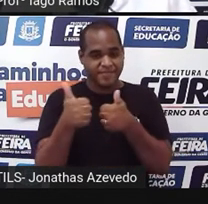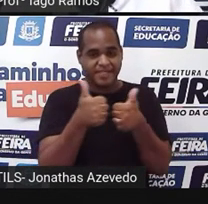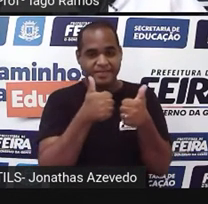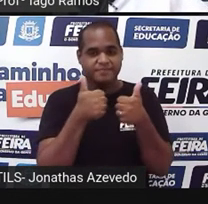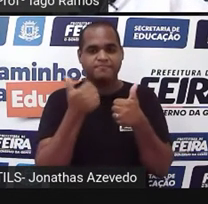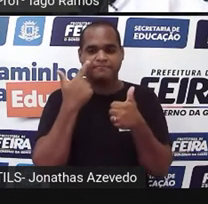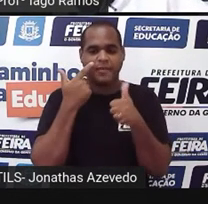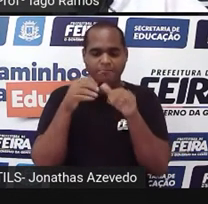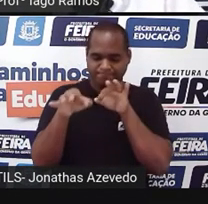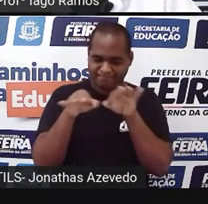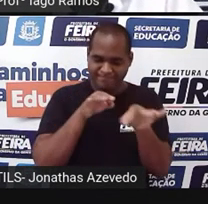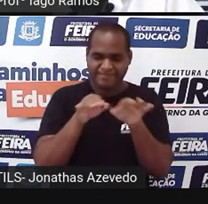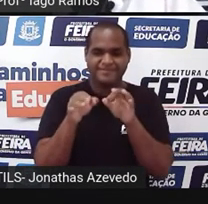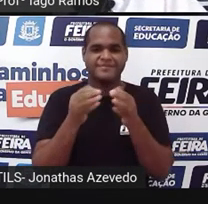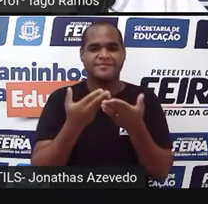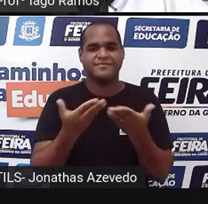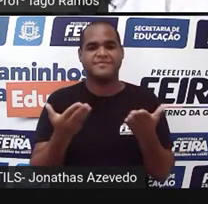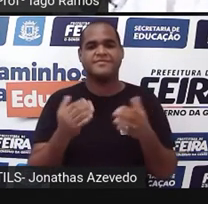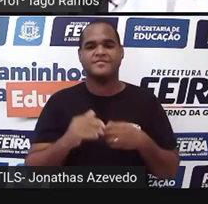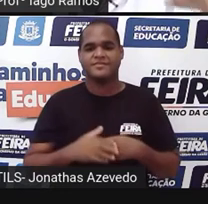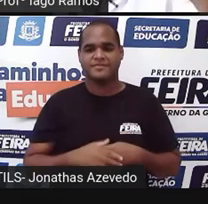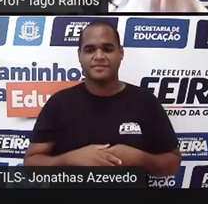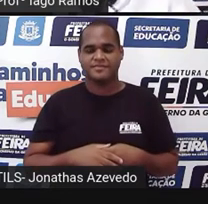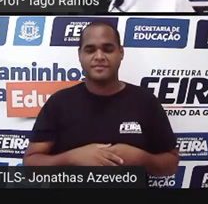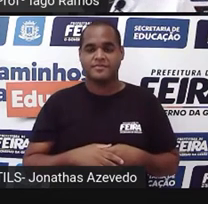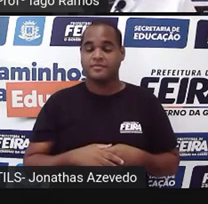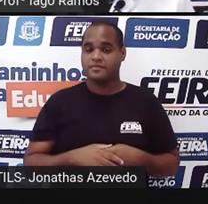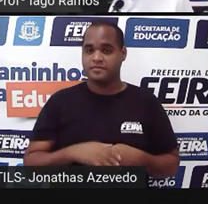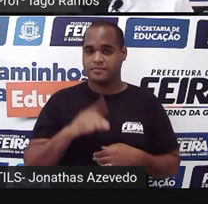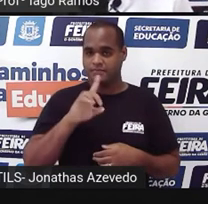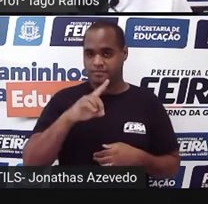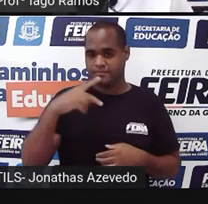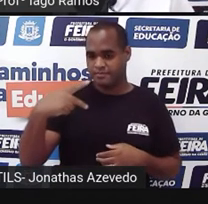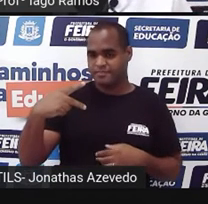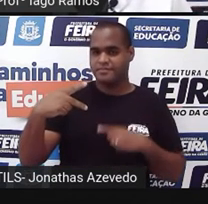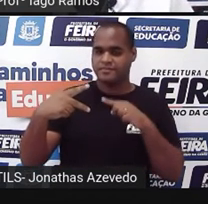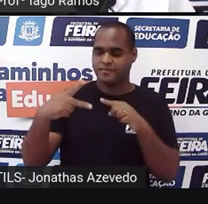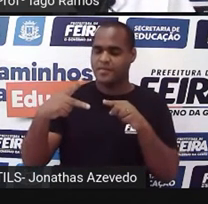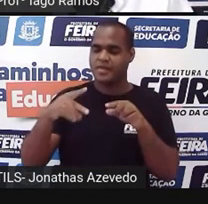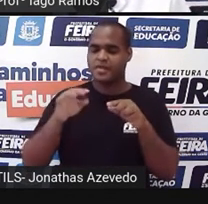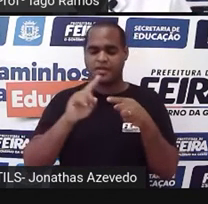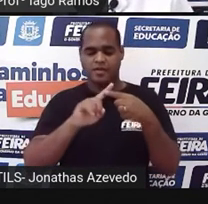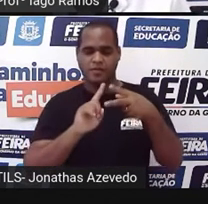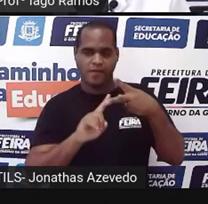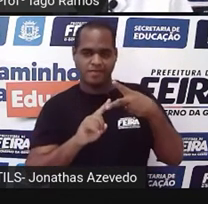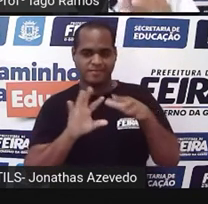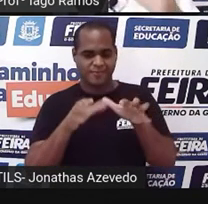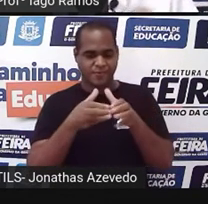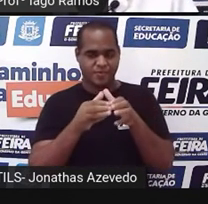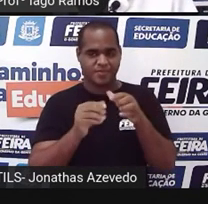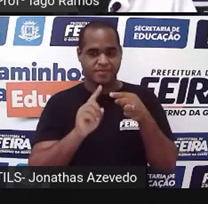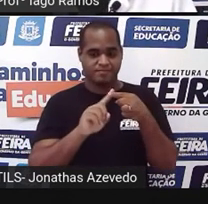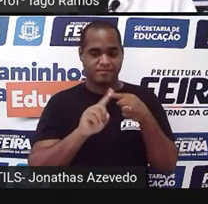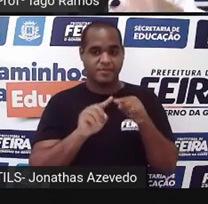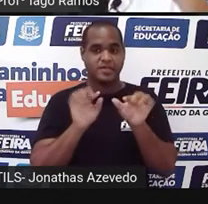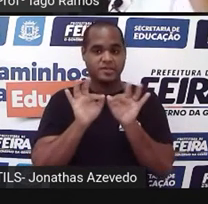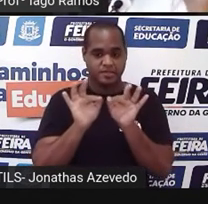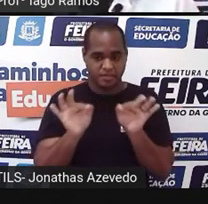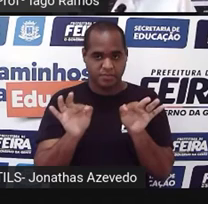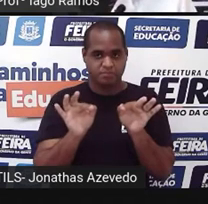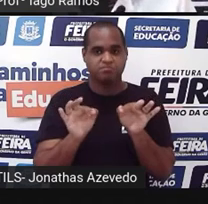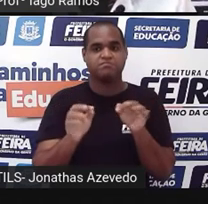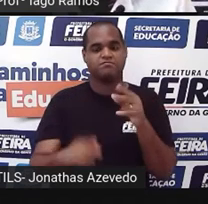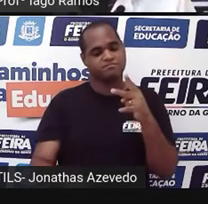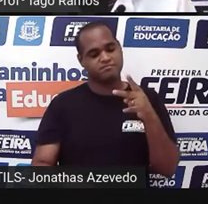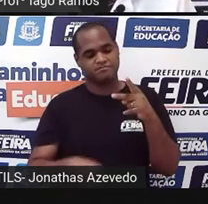então vamos organizar isso aqui ó e as dízimas periódicas se dividem em dois grupos tem as dízimas periódicas